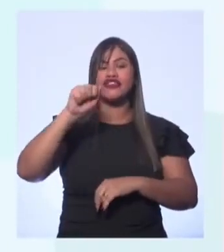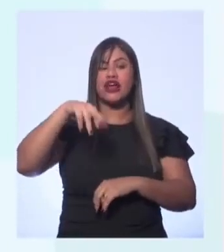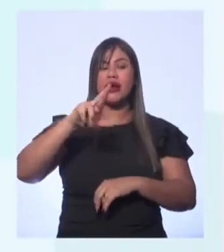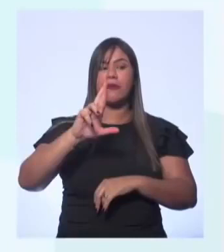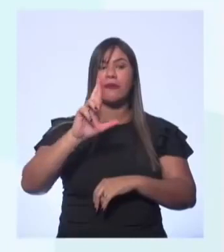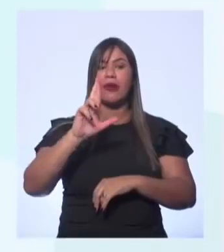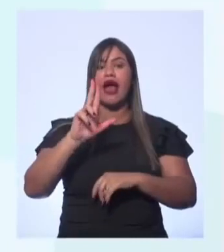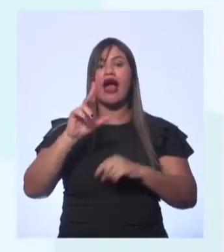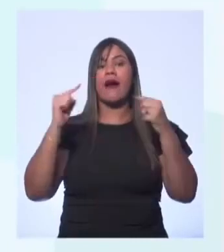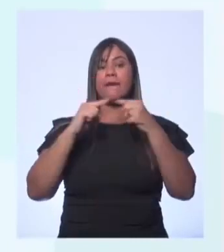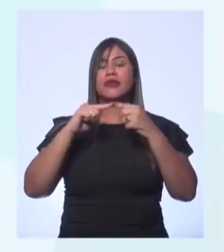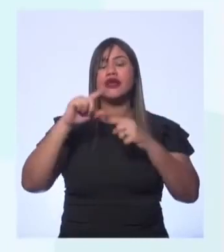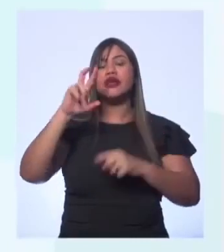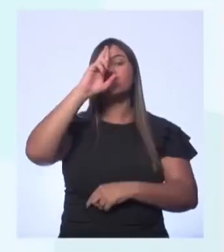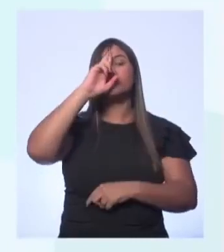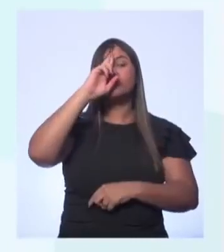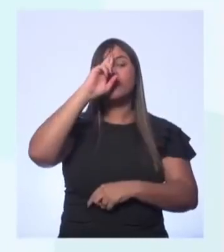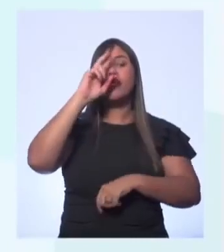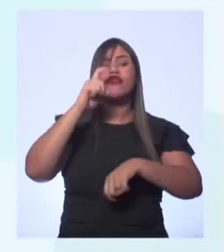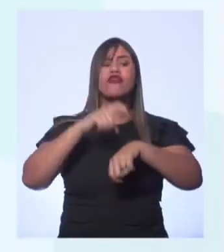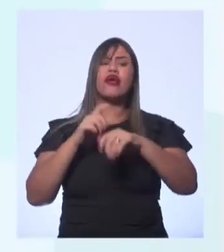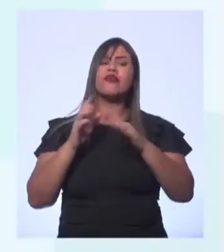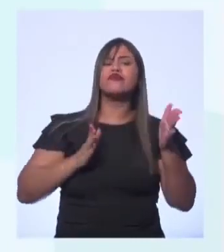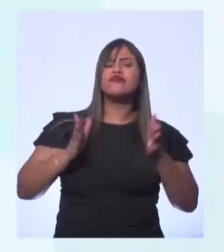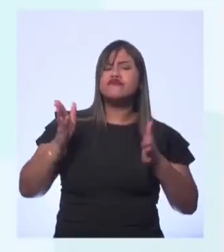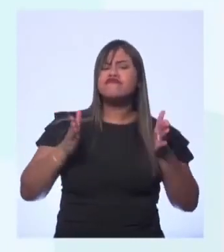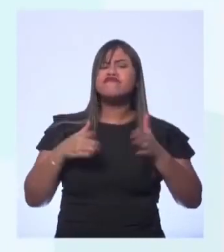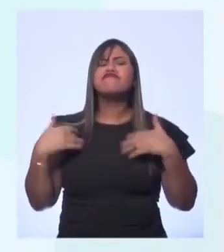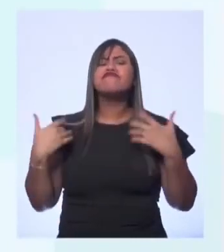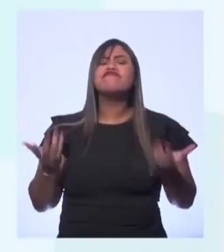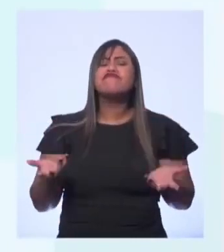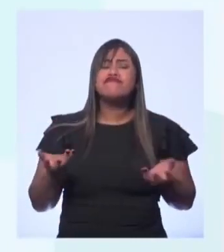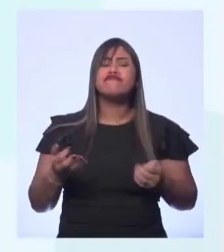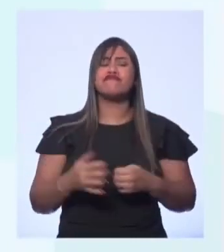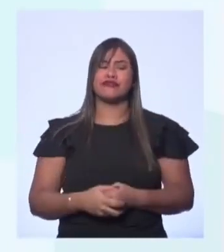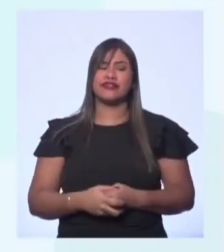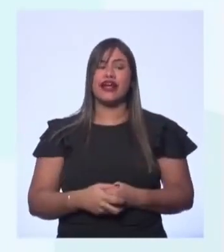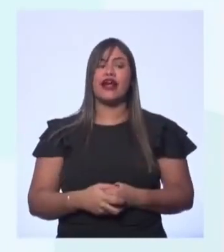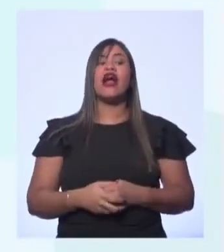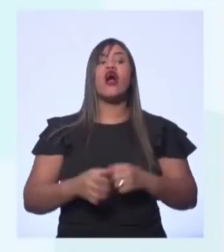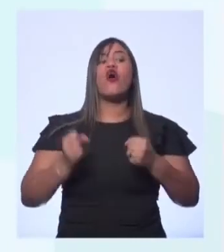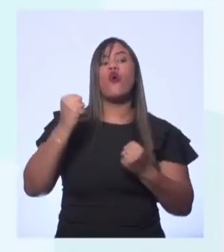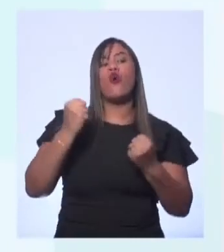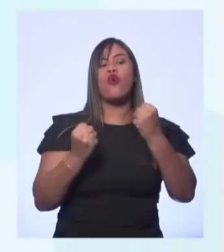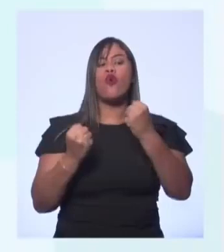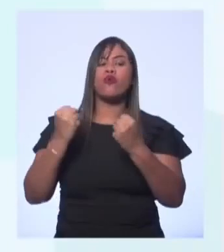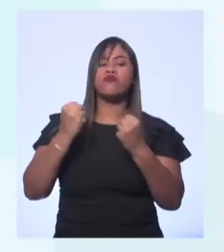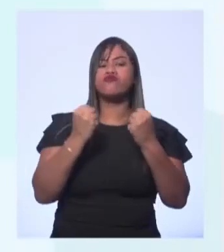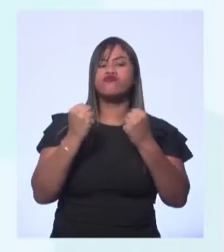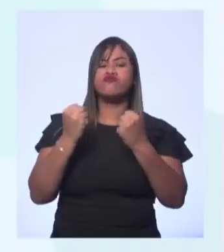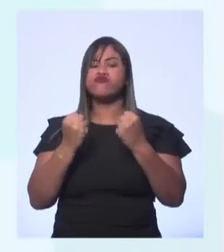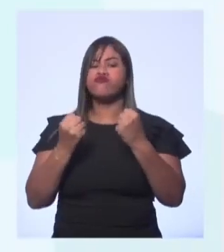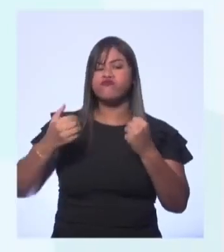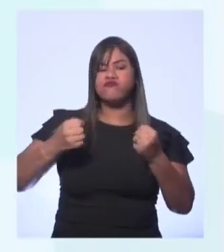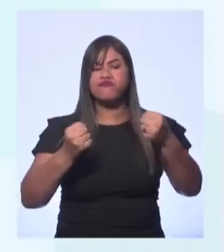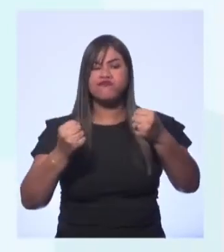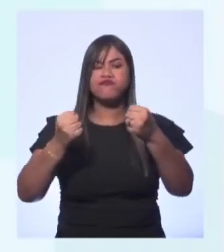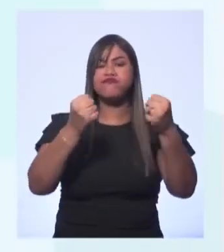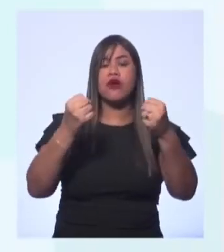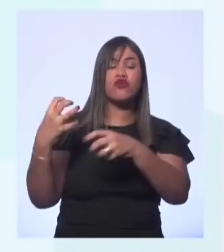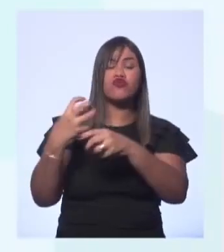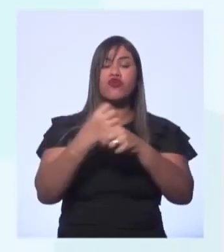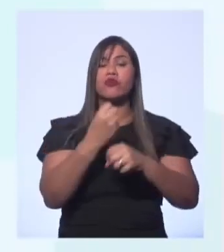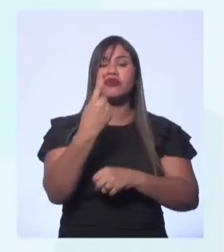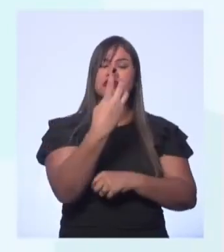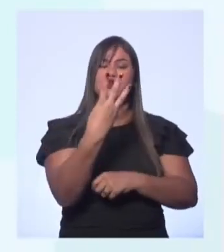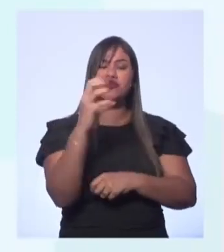das 10 ao meio-dia. Quanto tempo passou aí das 10 ao meio-dia? Legal. Esse automóvel percorreu 140 quilômetros. Então,